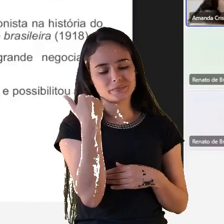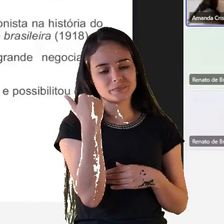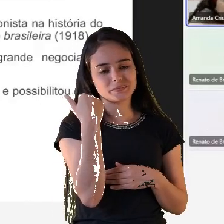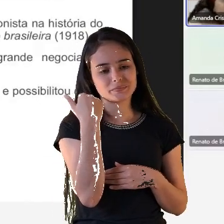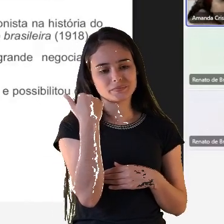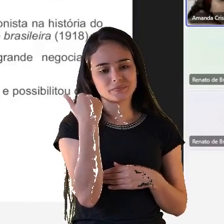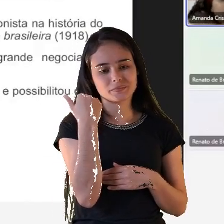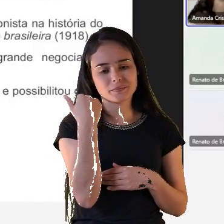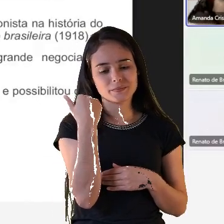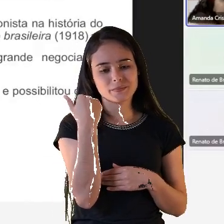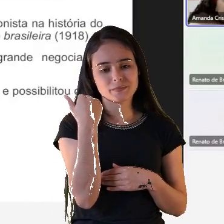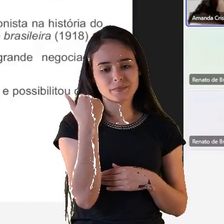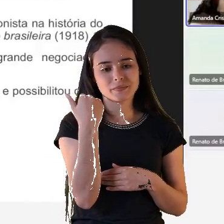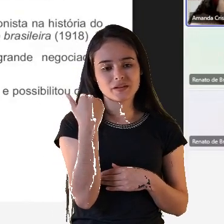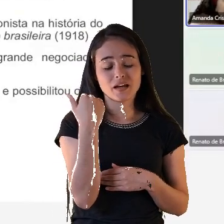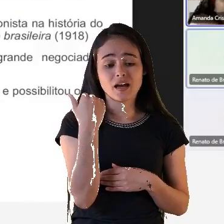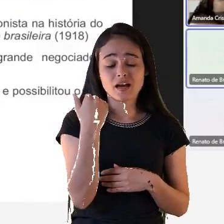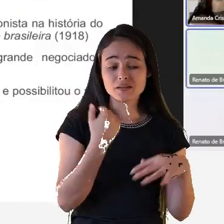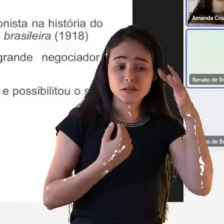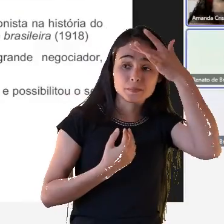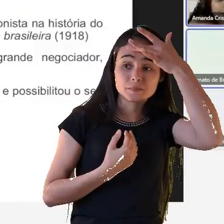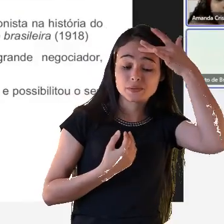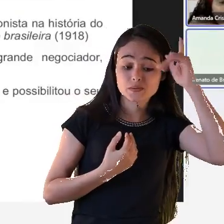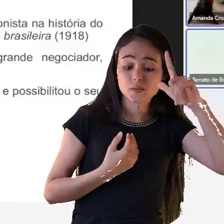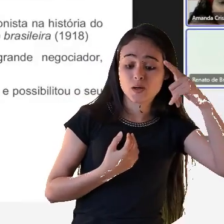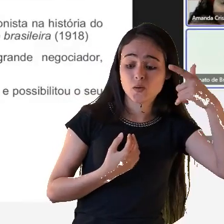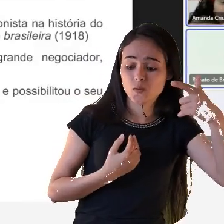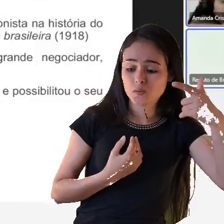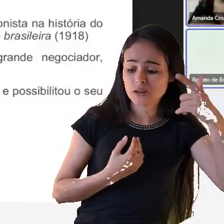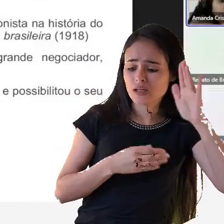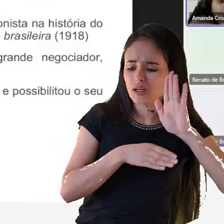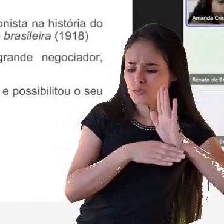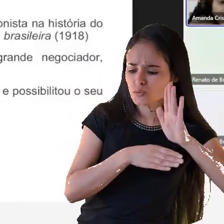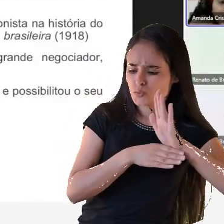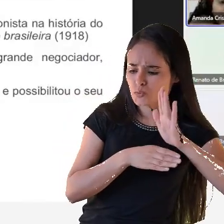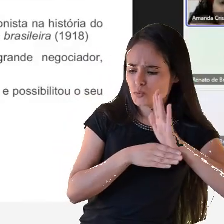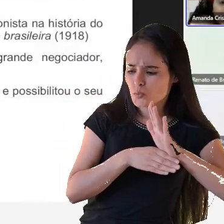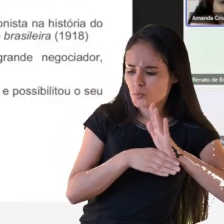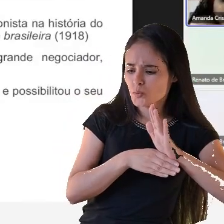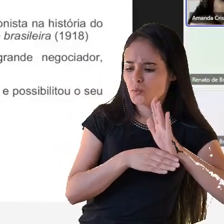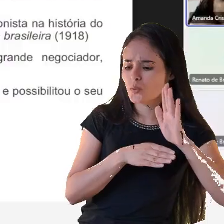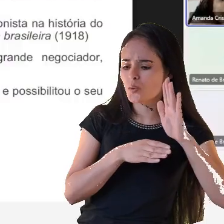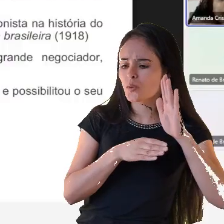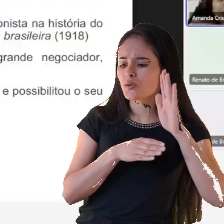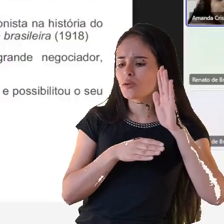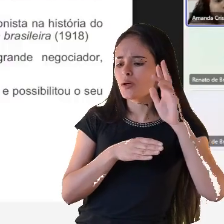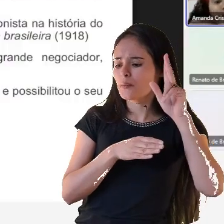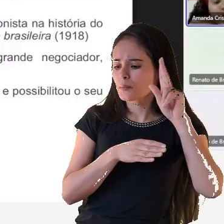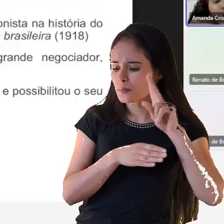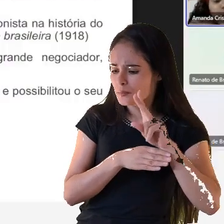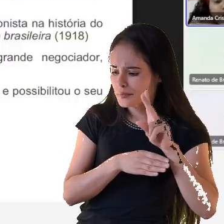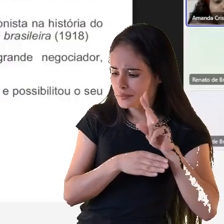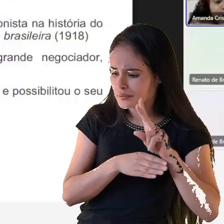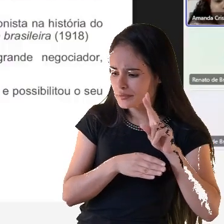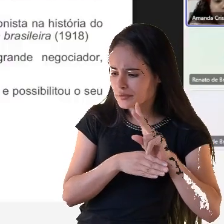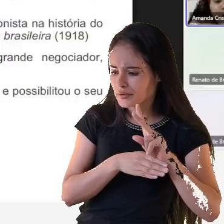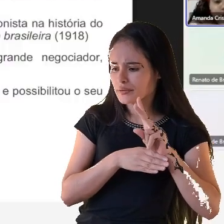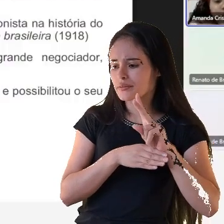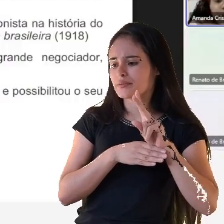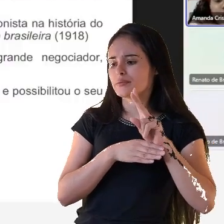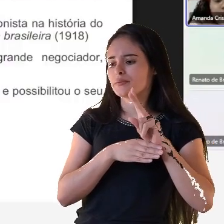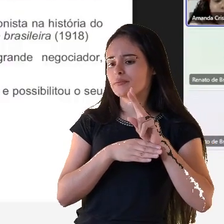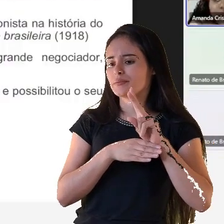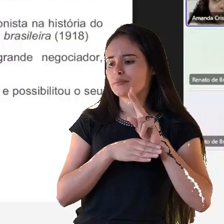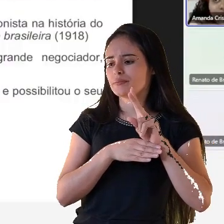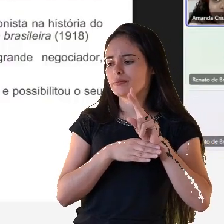importantes, o que possibilitou que ele pudesse transitar muito por esse campo. Então, se tornou também um